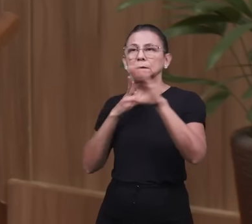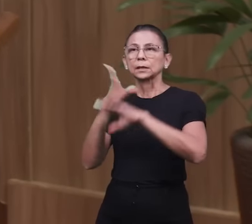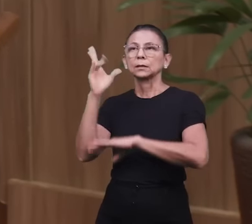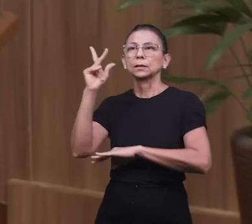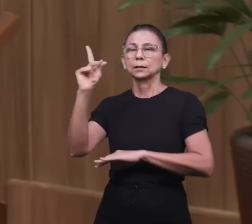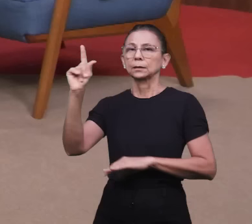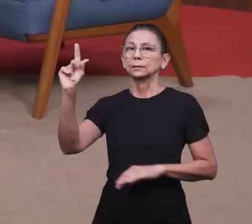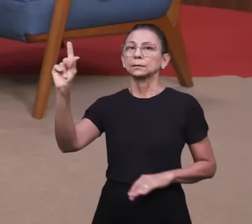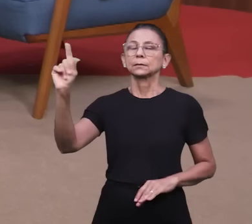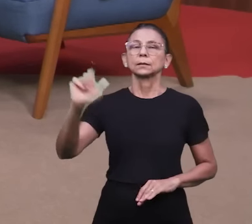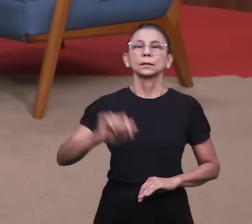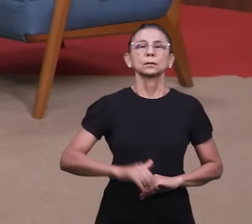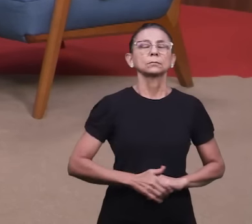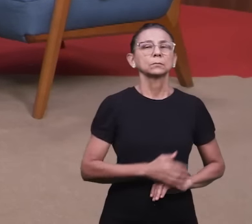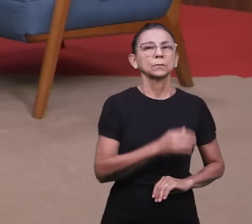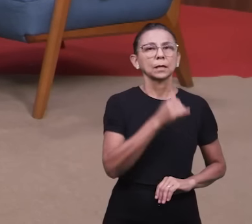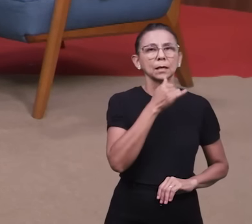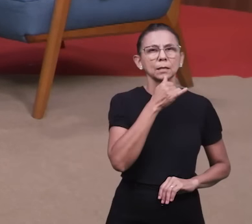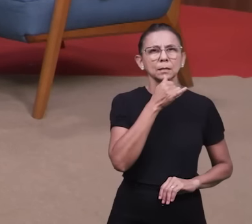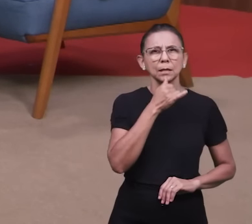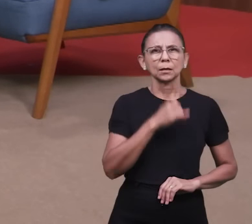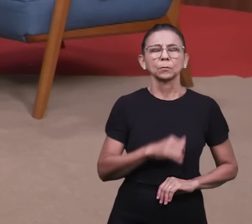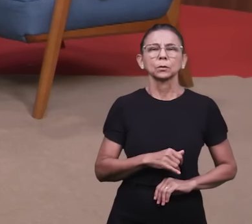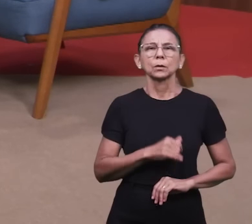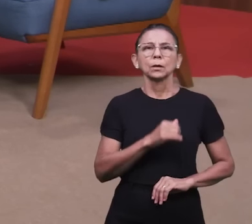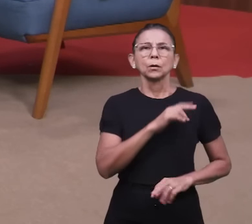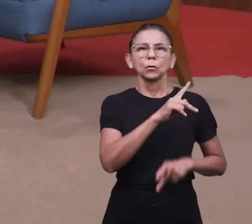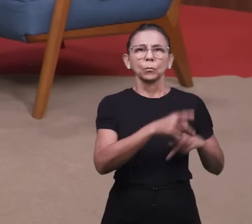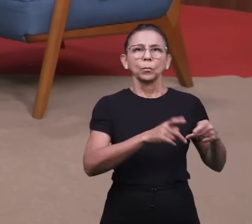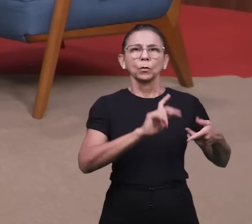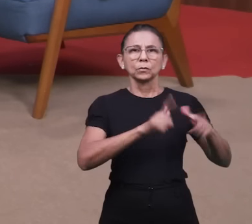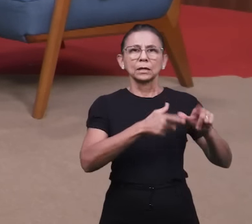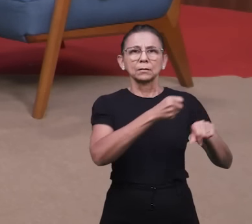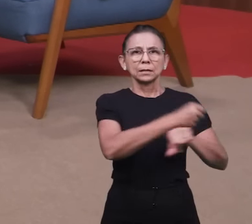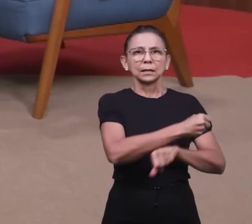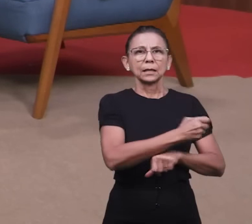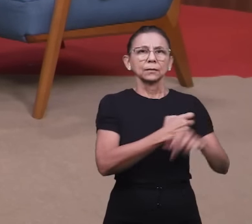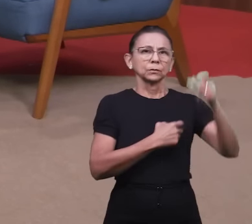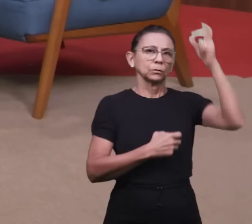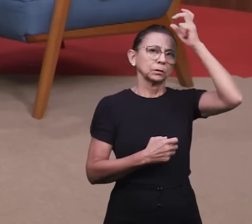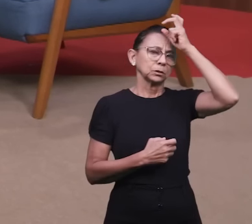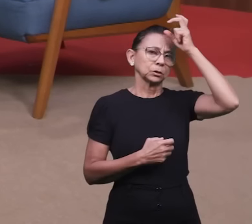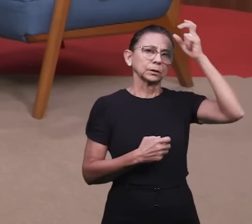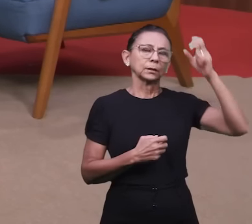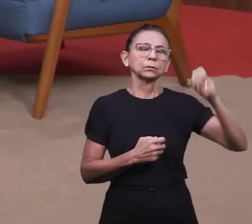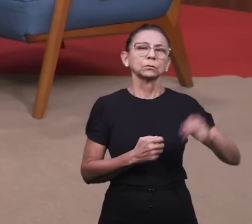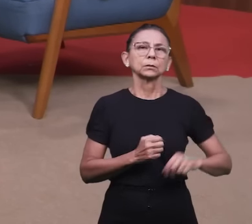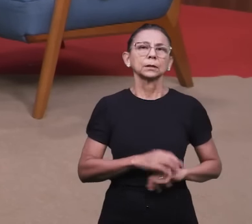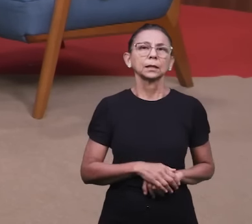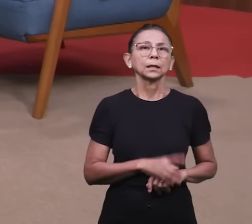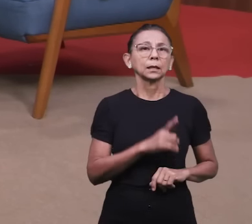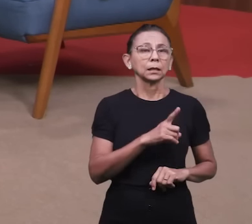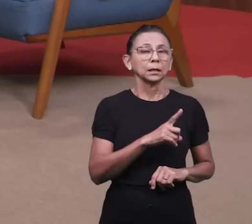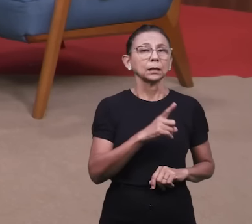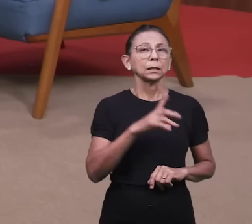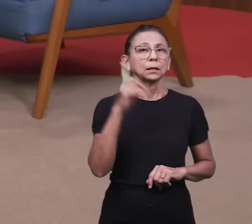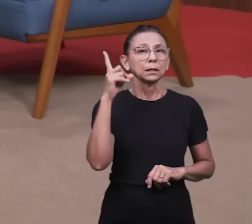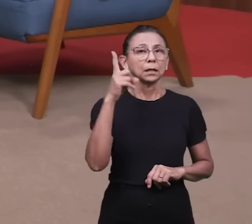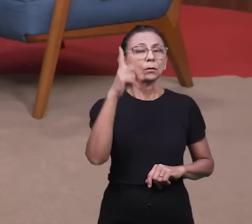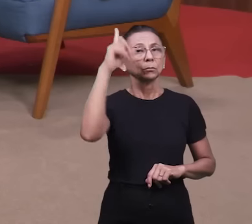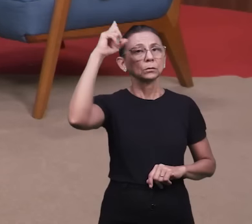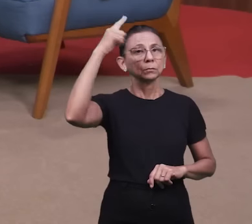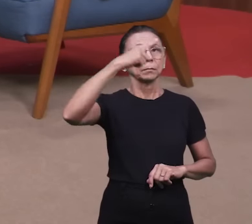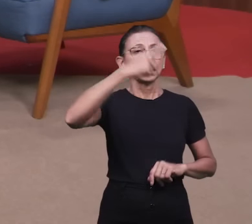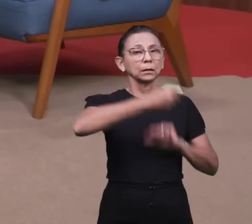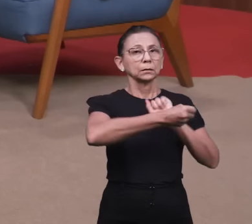de Deus ao refletirmos por exemplo na saída do povo de Israel Quando deixou o Egito vemos profticamente a saída